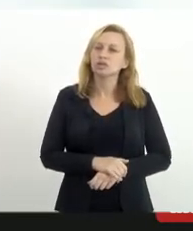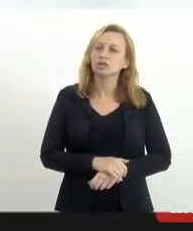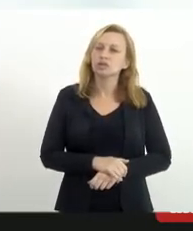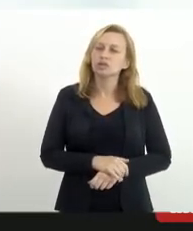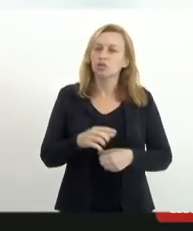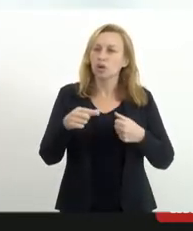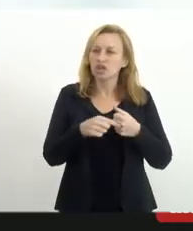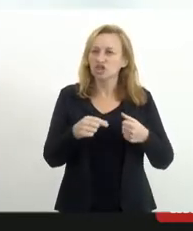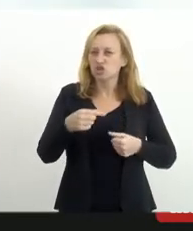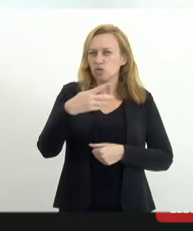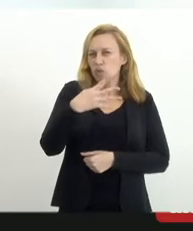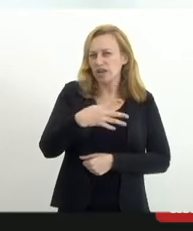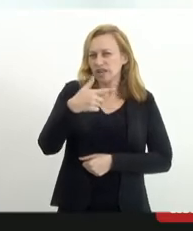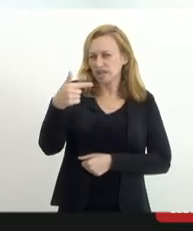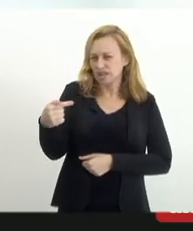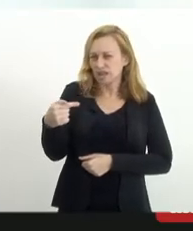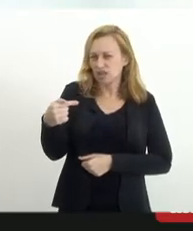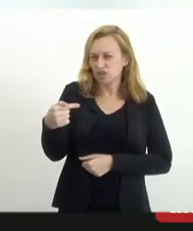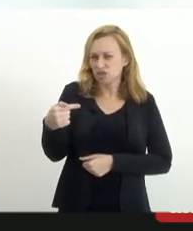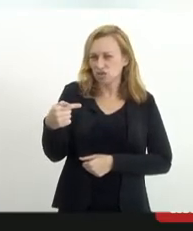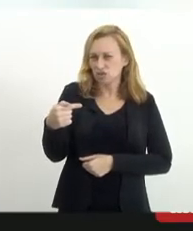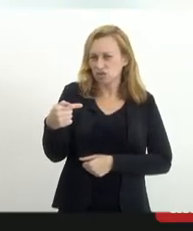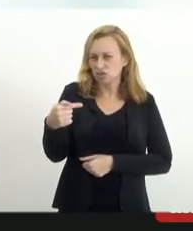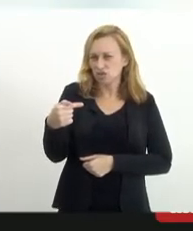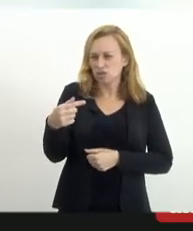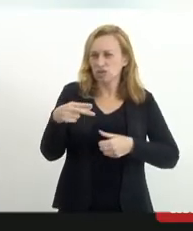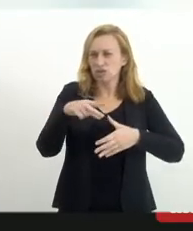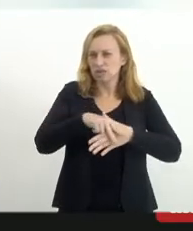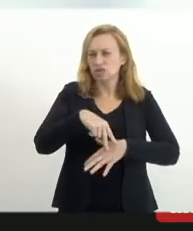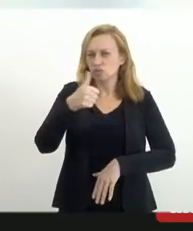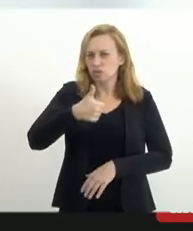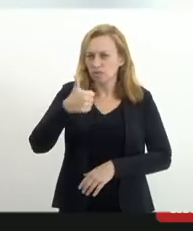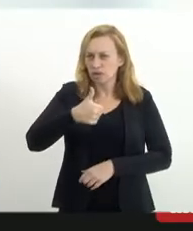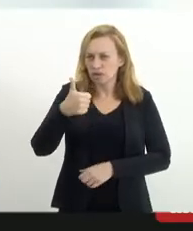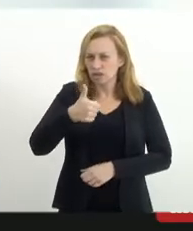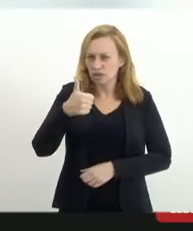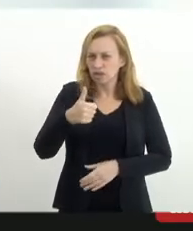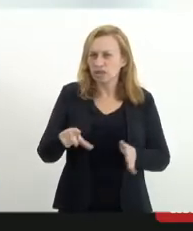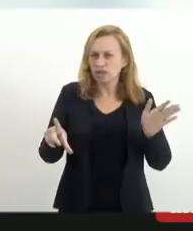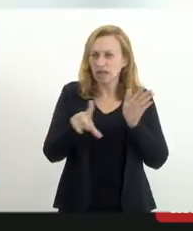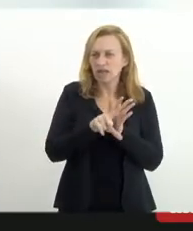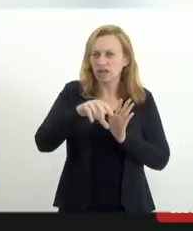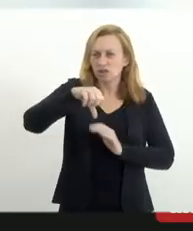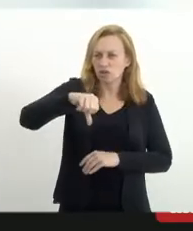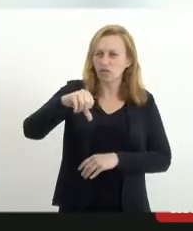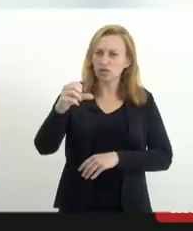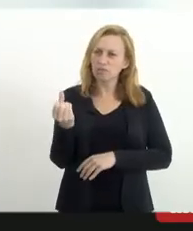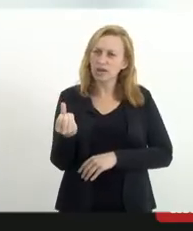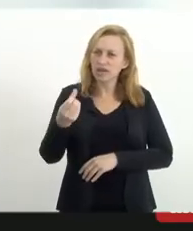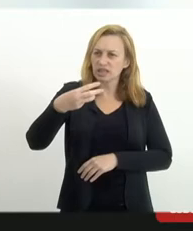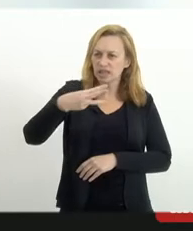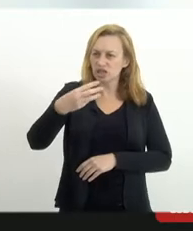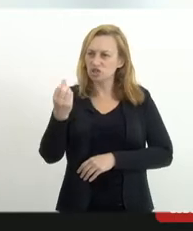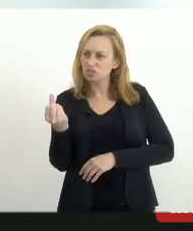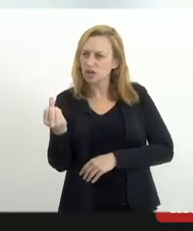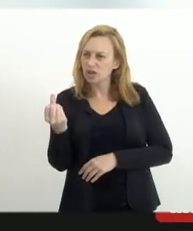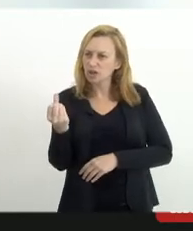no artigo 47, inciso 1º, da Lei 9.636 de